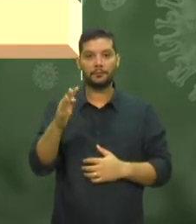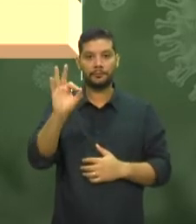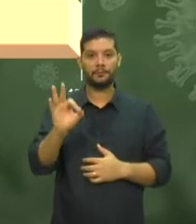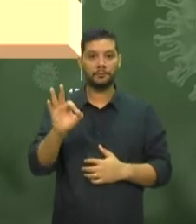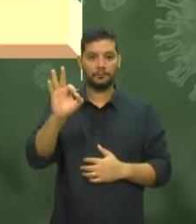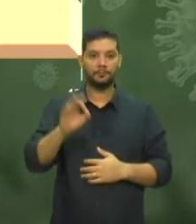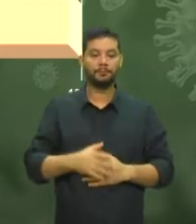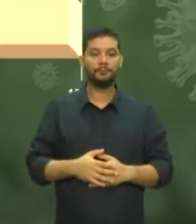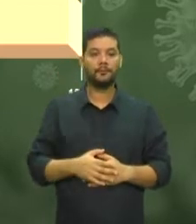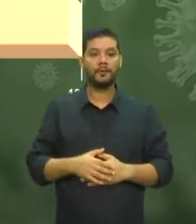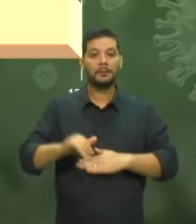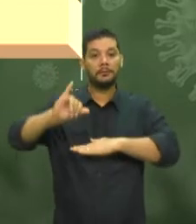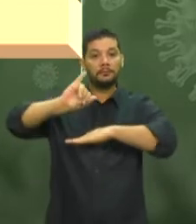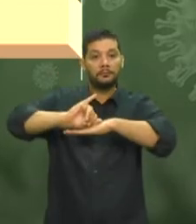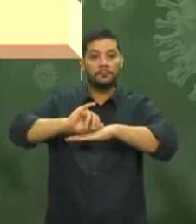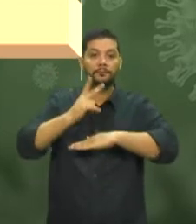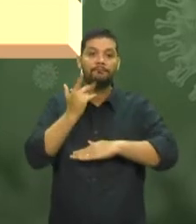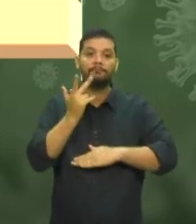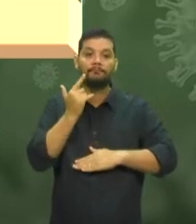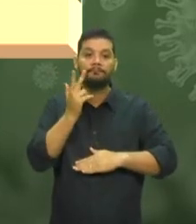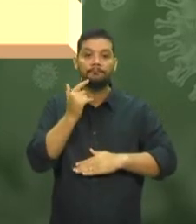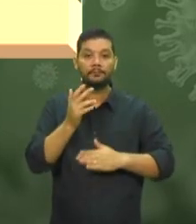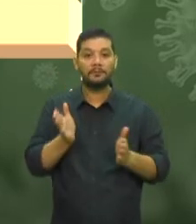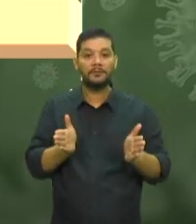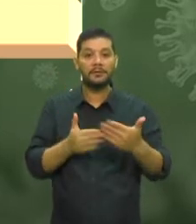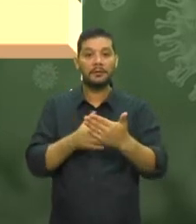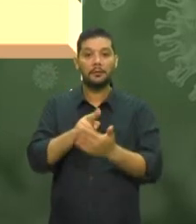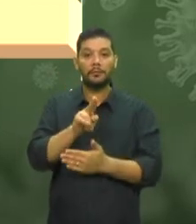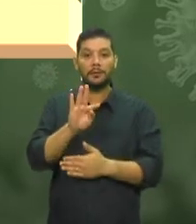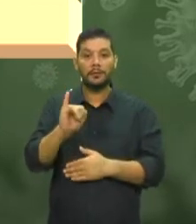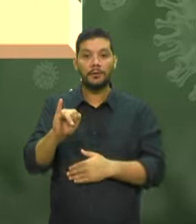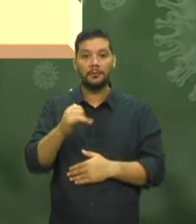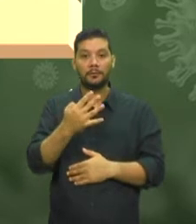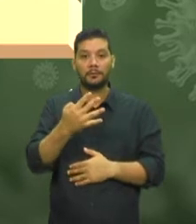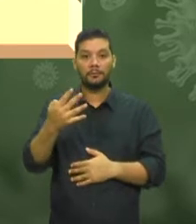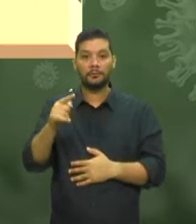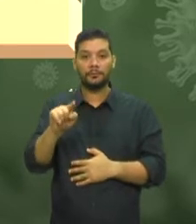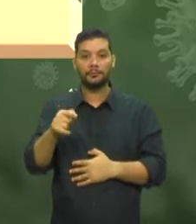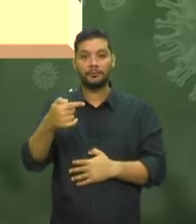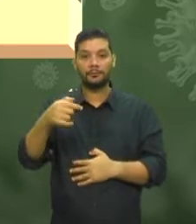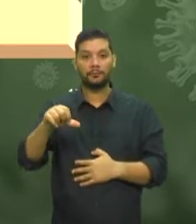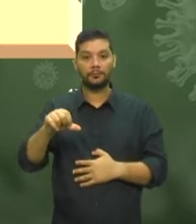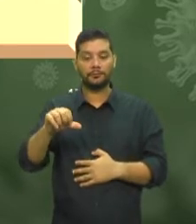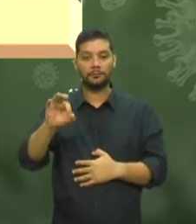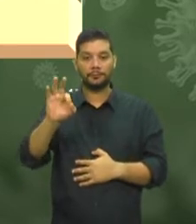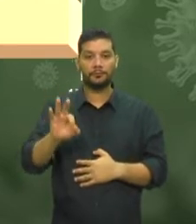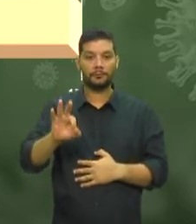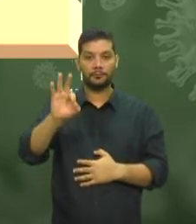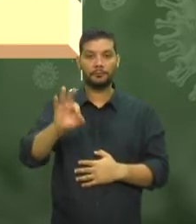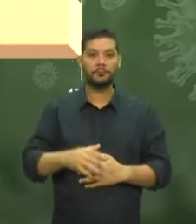19,24%. Com relação às internações em Fortaleza, a ocupação em UTIs é de